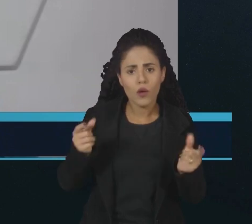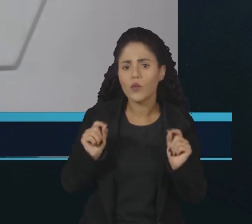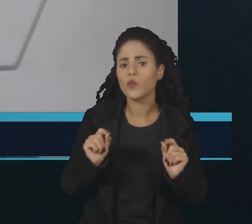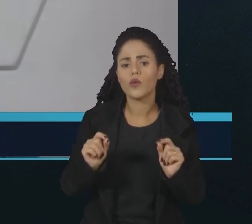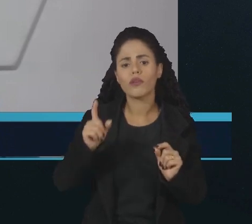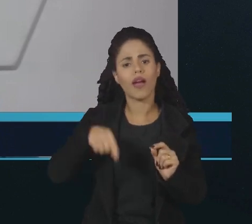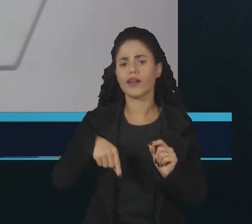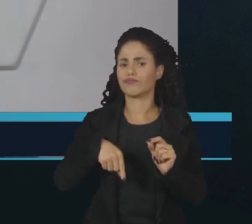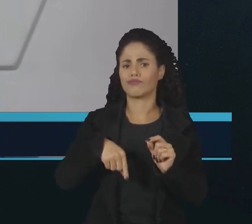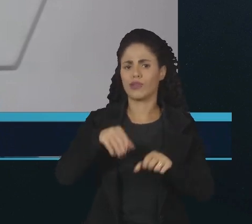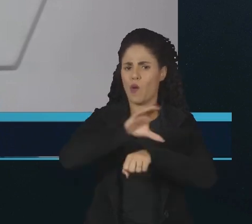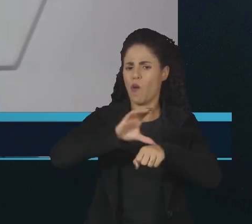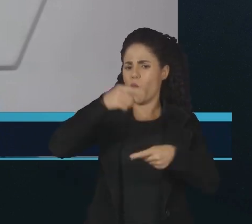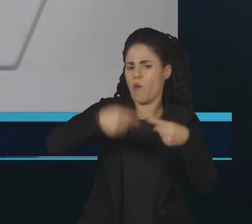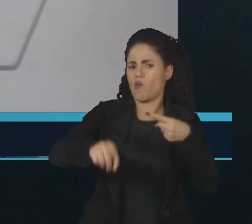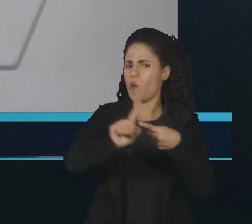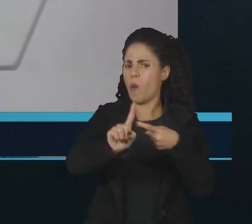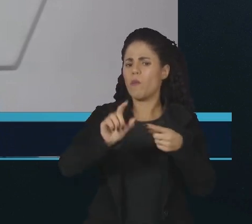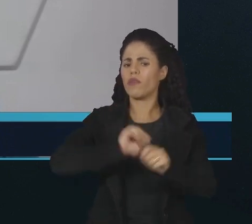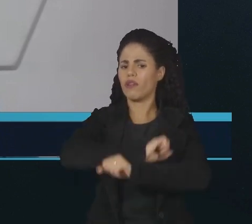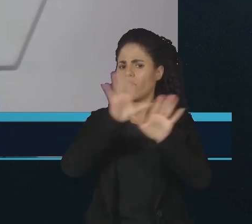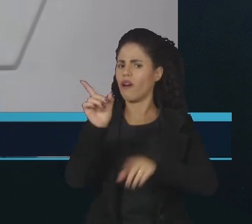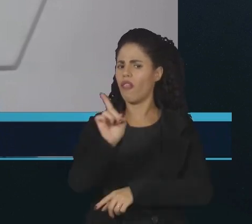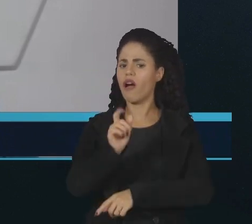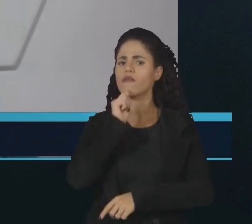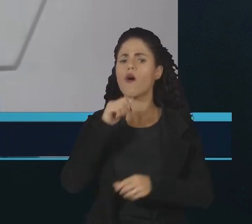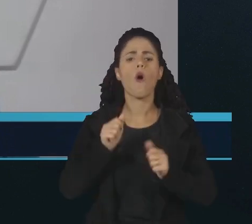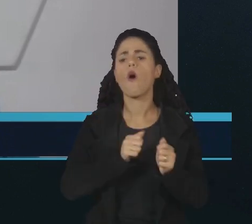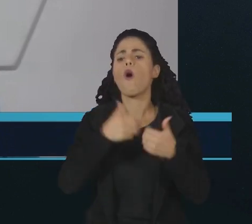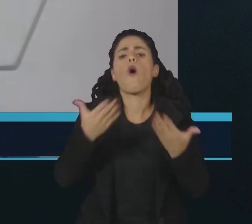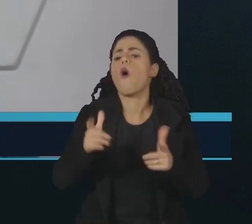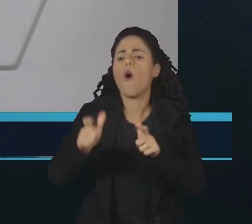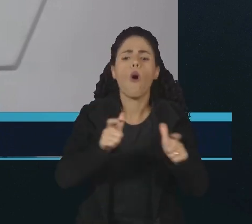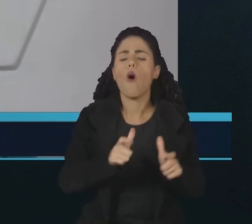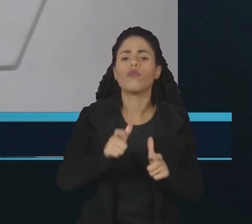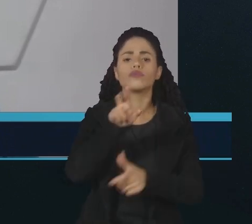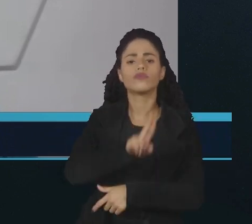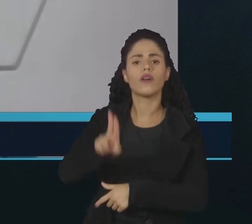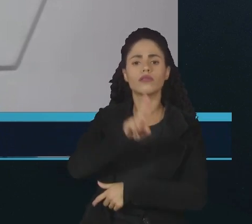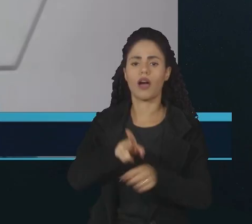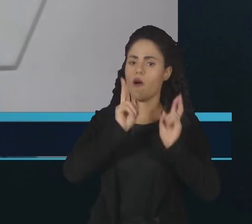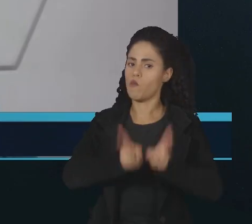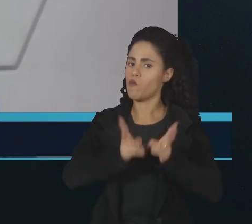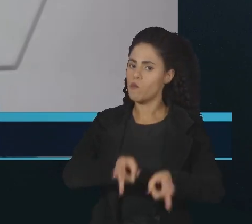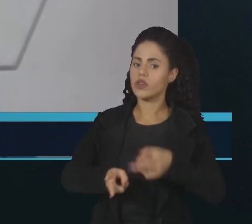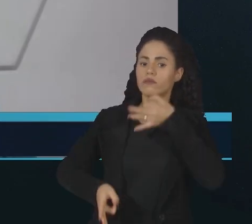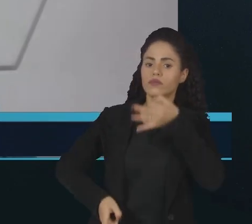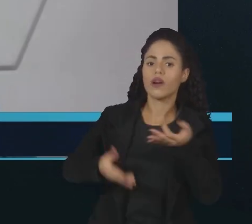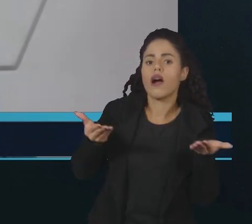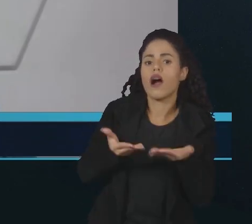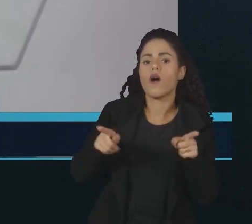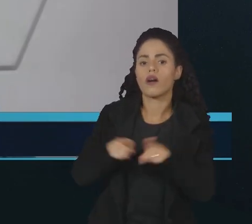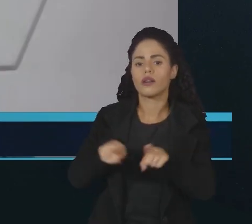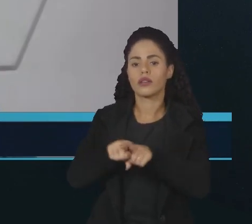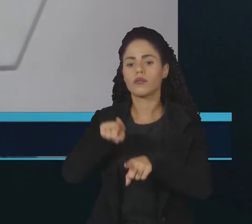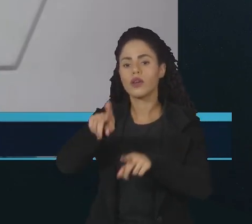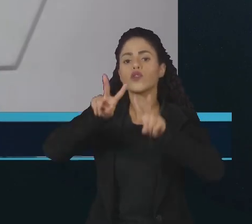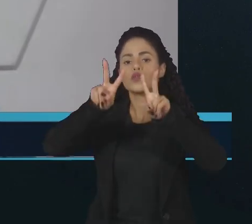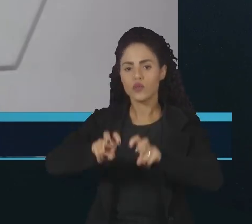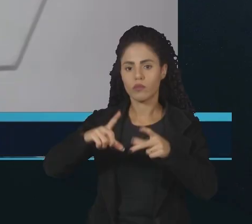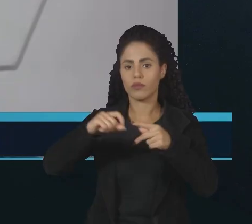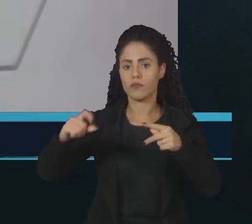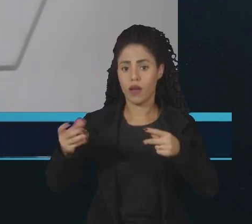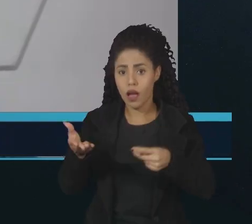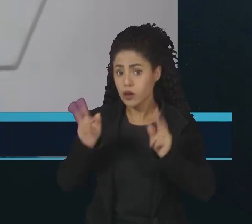eram inconstitucionais por falta de transparência na distribuição. É o mesmo argumento usado para questionar a legalidade das transferências especiais